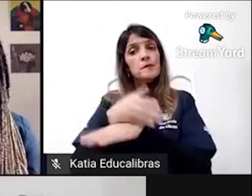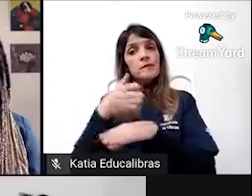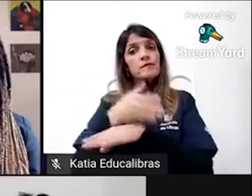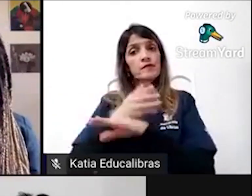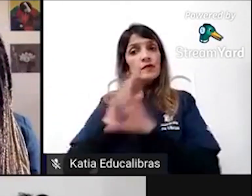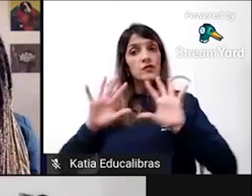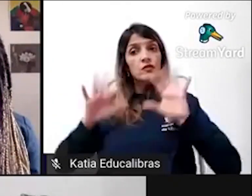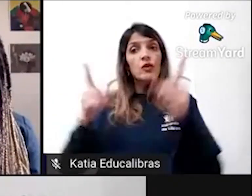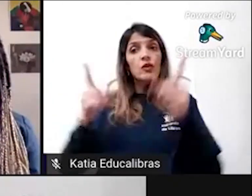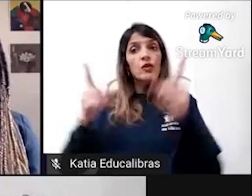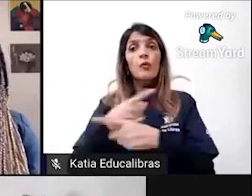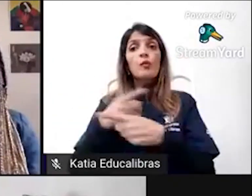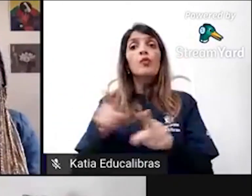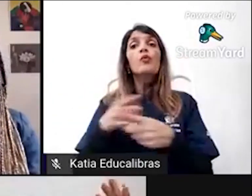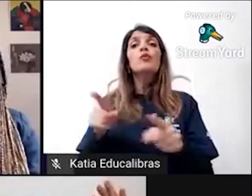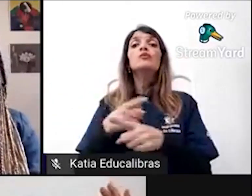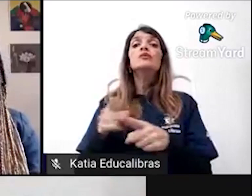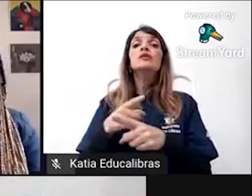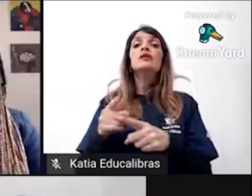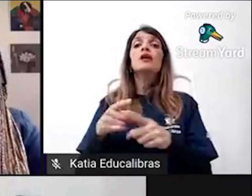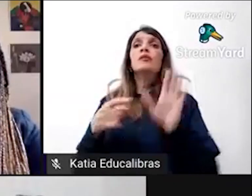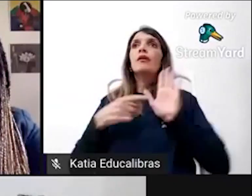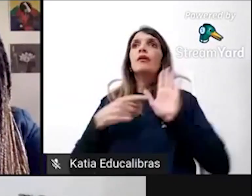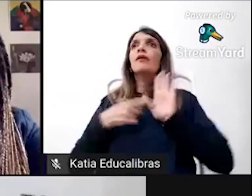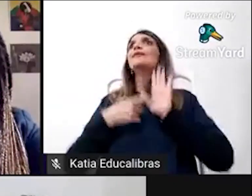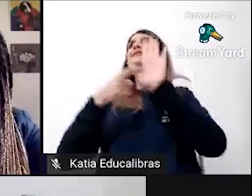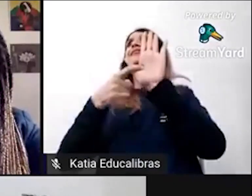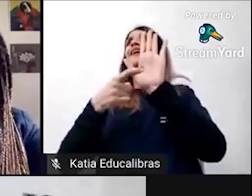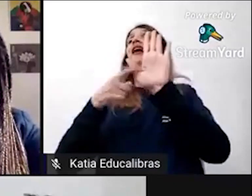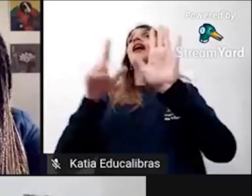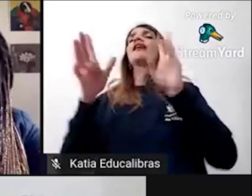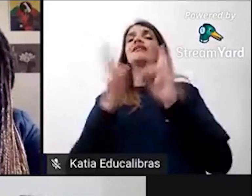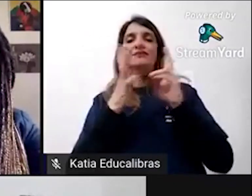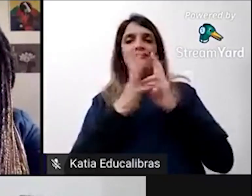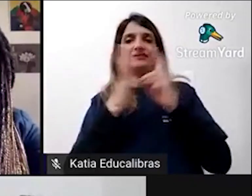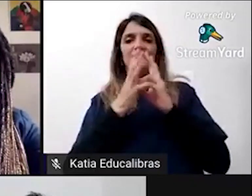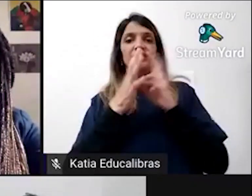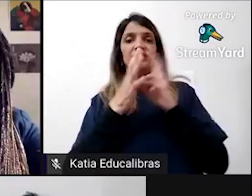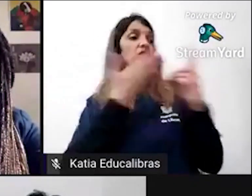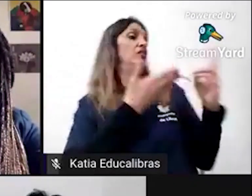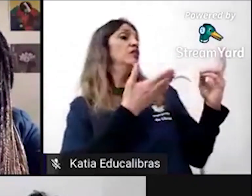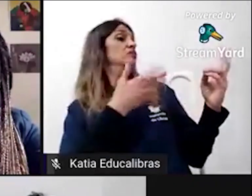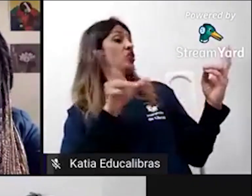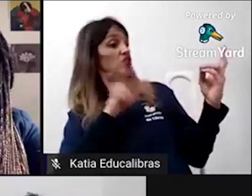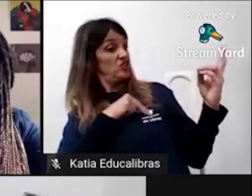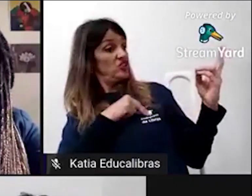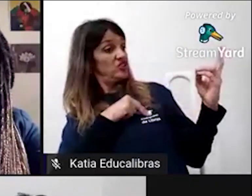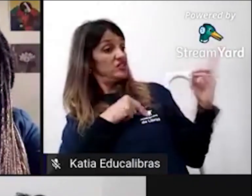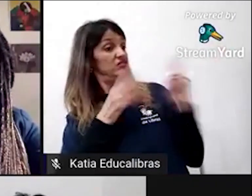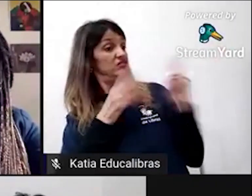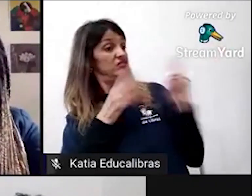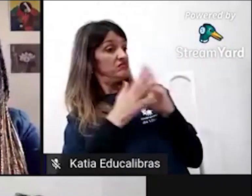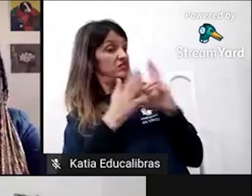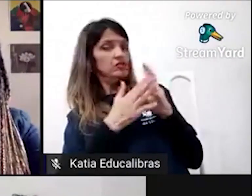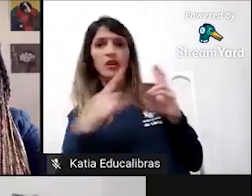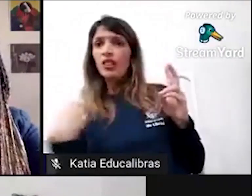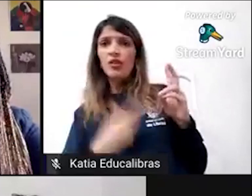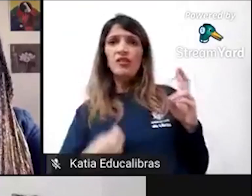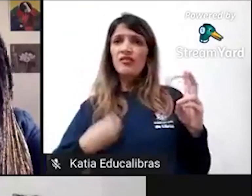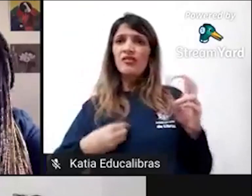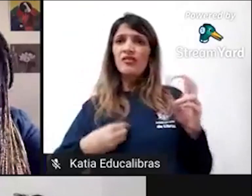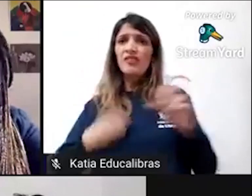música para poder aparecer, aparecer um indígena aí. Parece uma coisa extraordinária se a gente está aqui há anos aqui. E